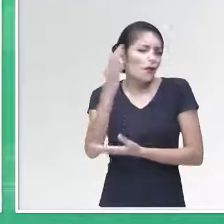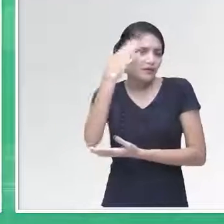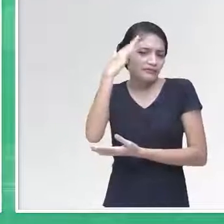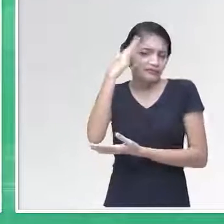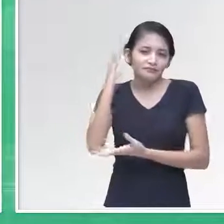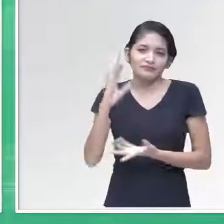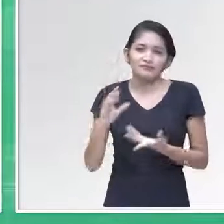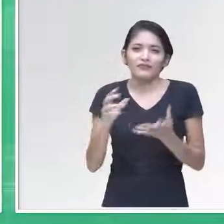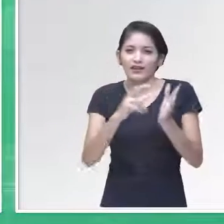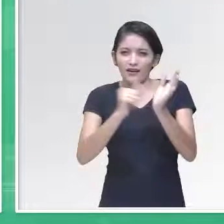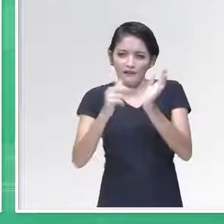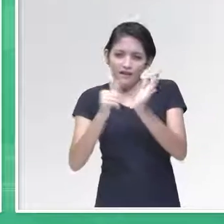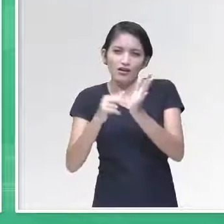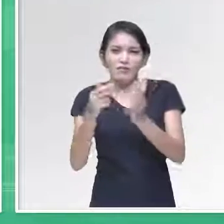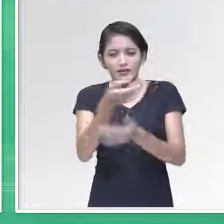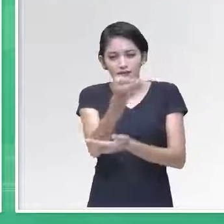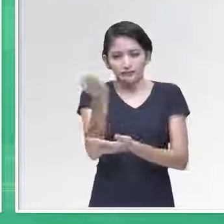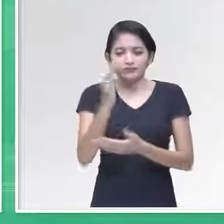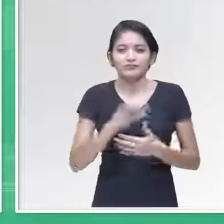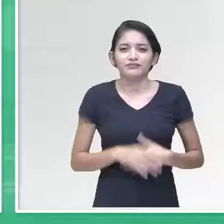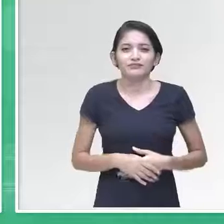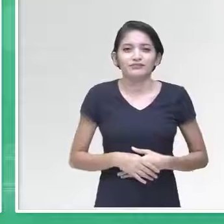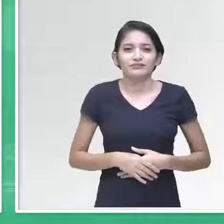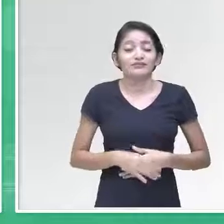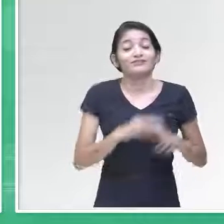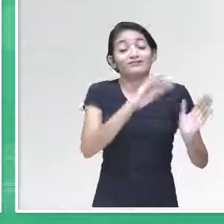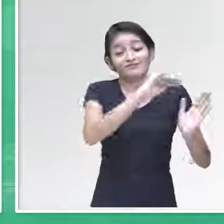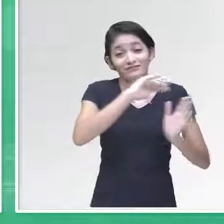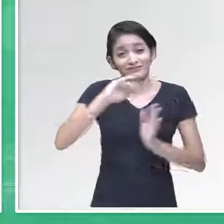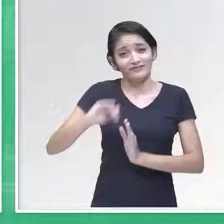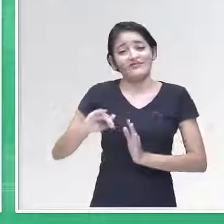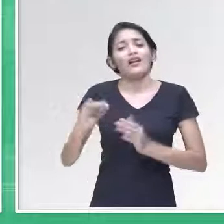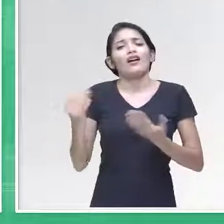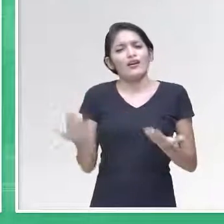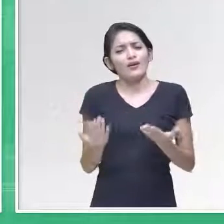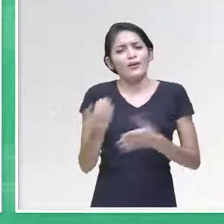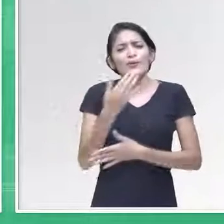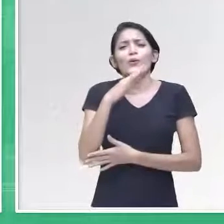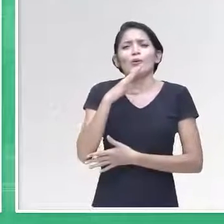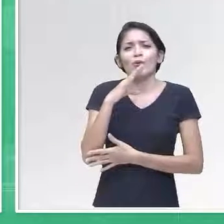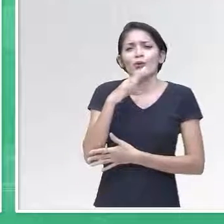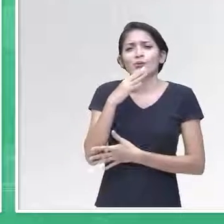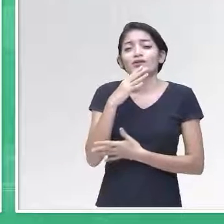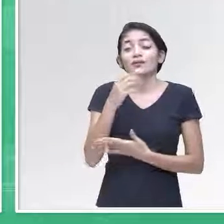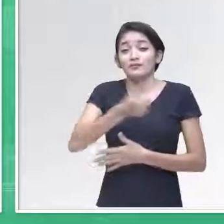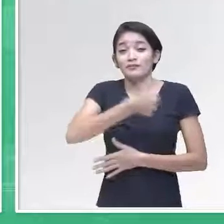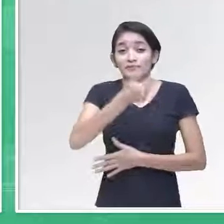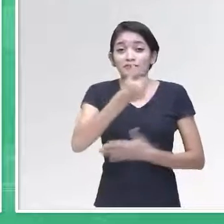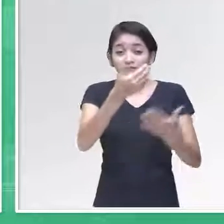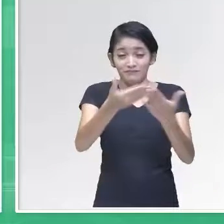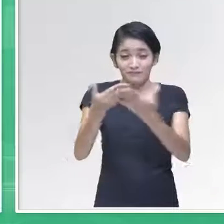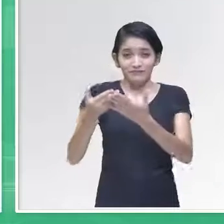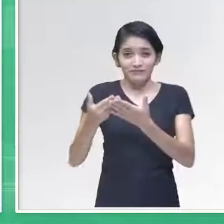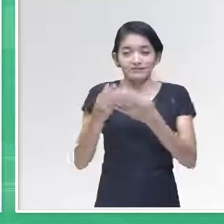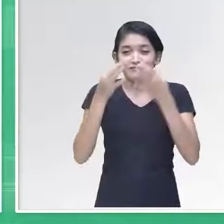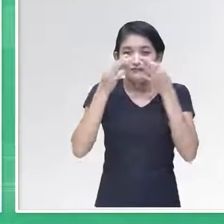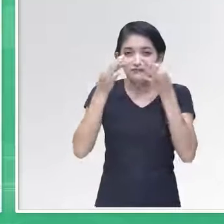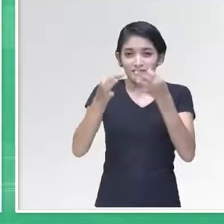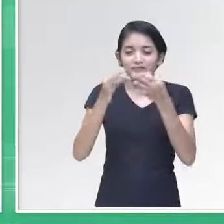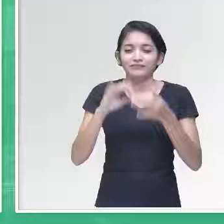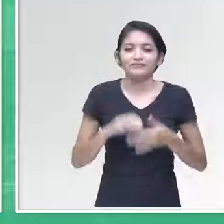aí o vocabulário de vocês. Mas deixa de conversa mole e vamos conhecer qual será a nossa primeira aula. Fiquem atentos aí à